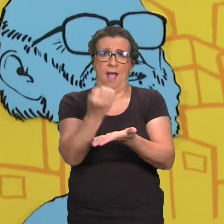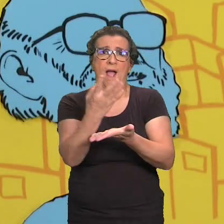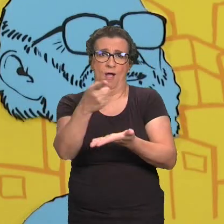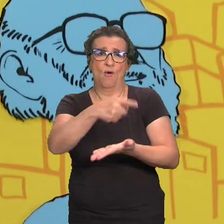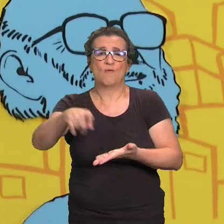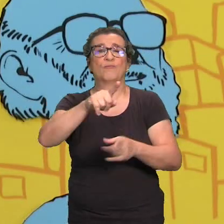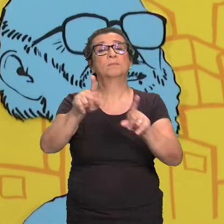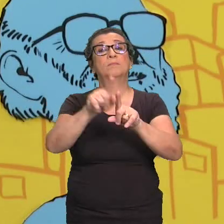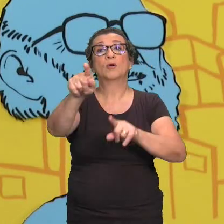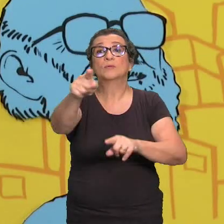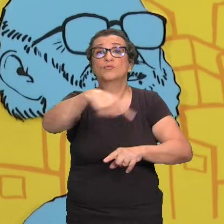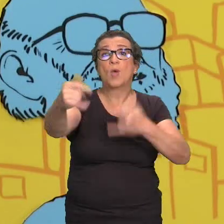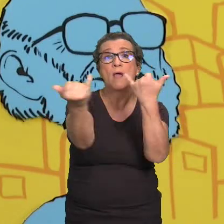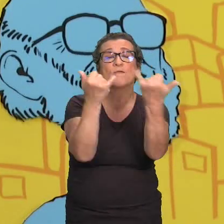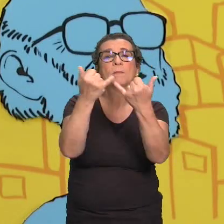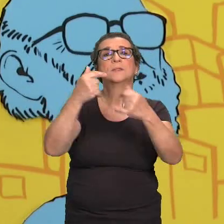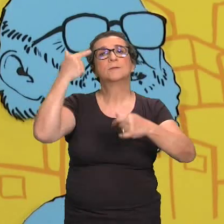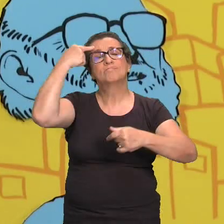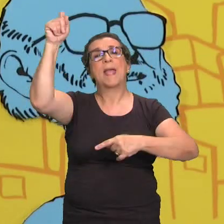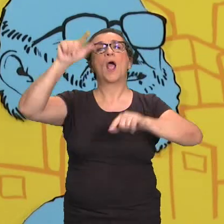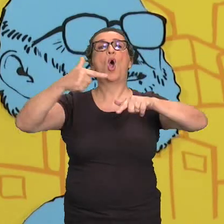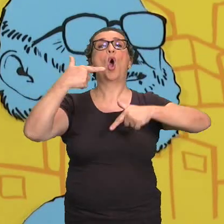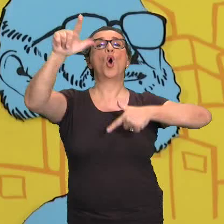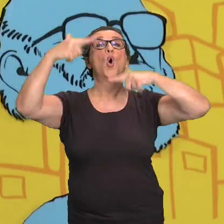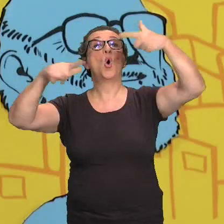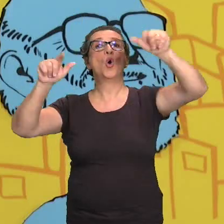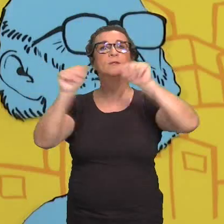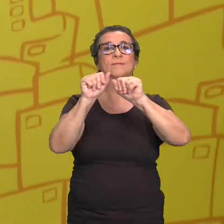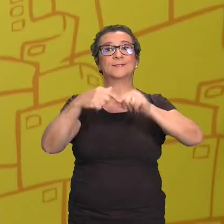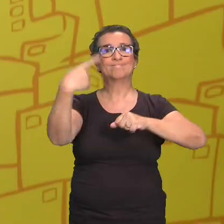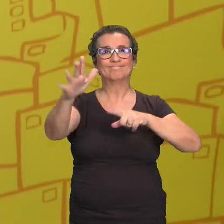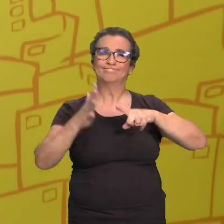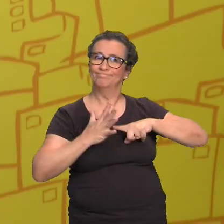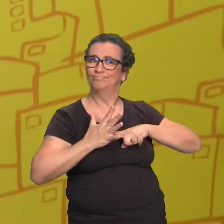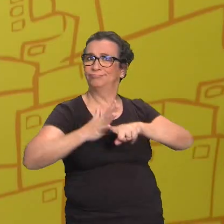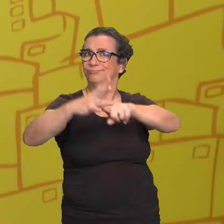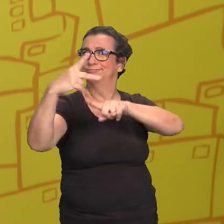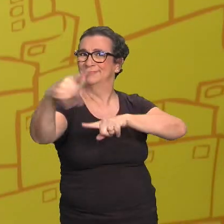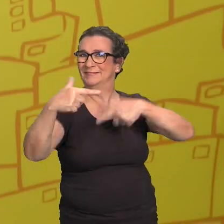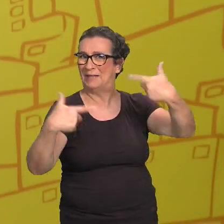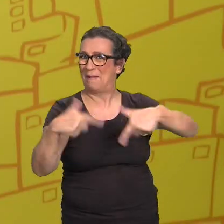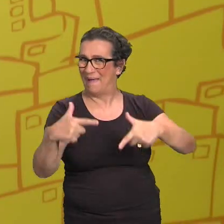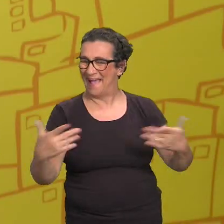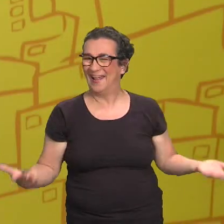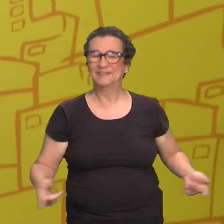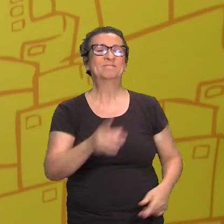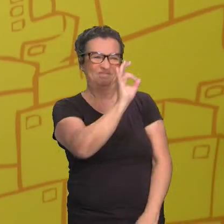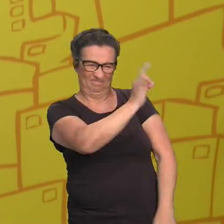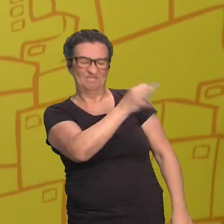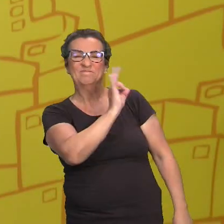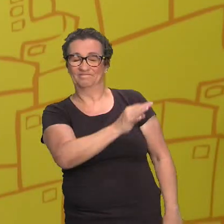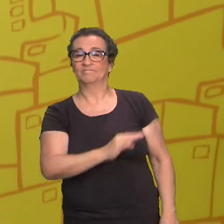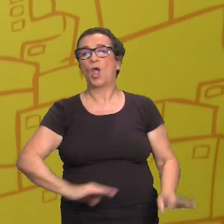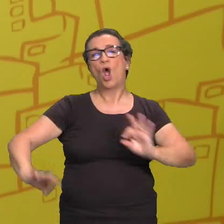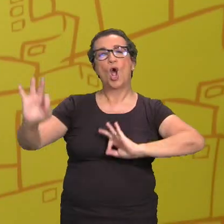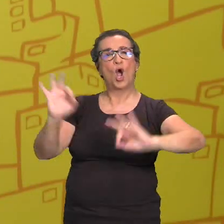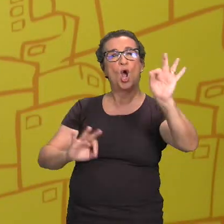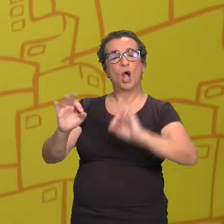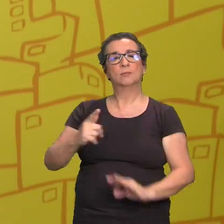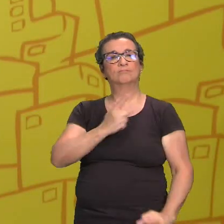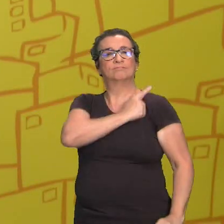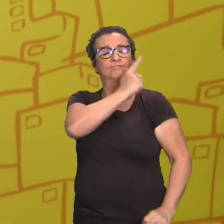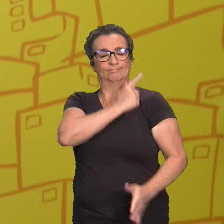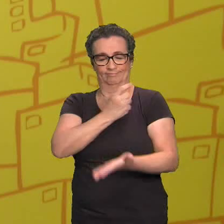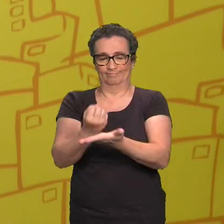elaborar outras ações de formação que vão turbinar o seu trabalho. Isso mesmo, Luísa. Organizada pela Gerência